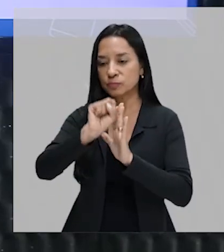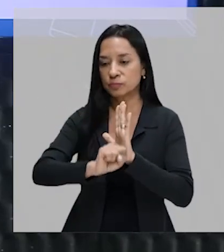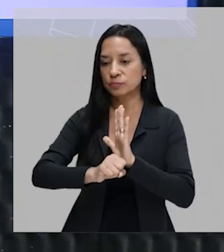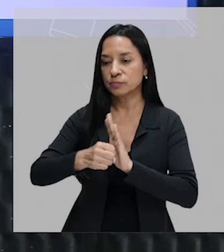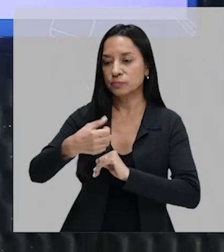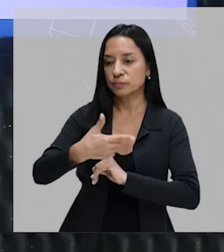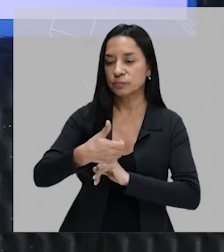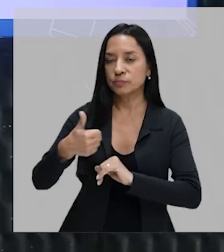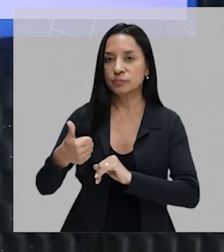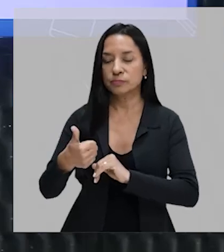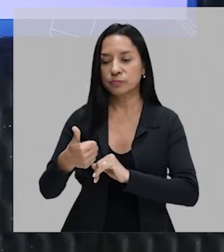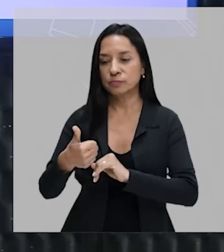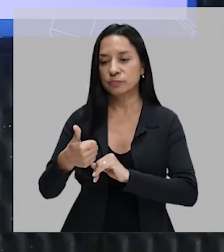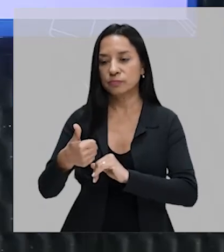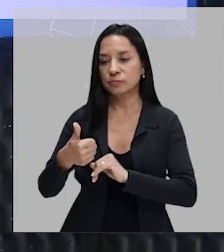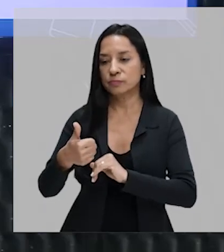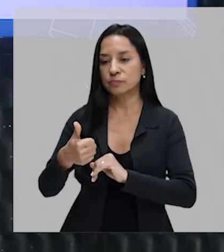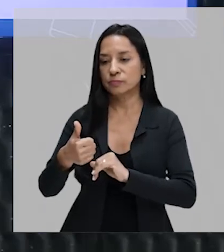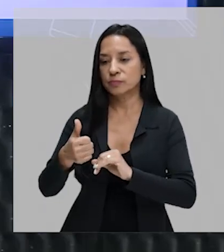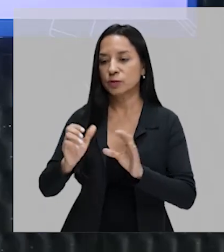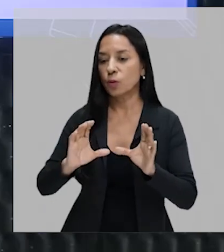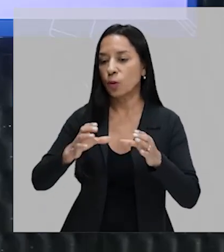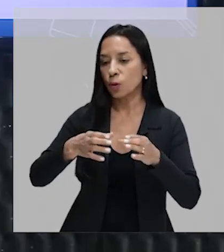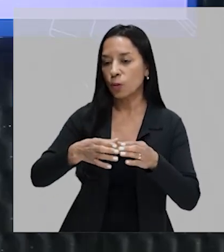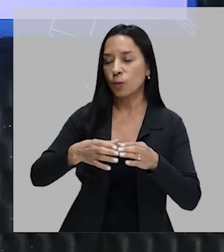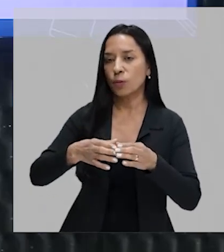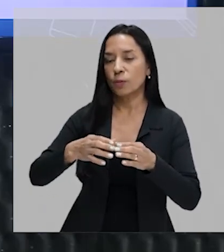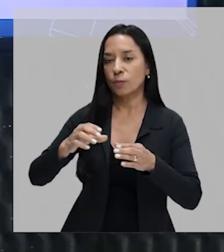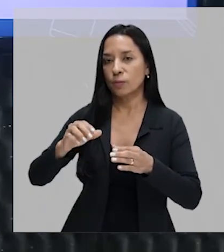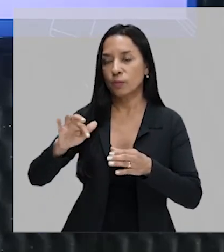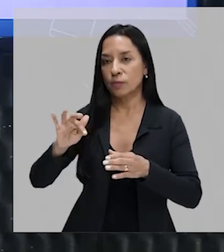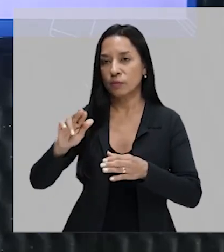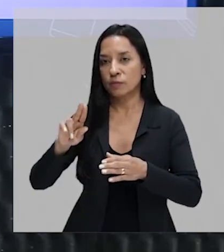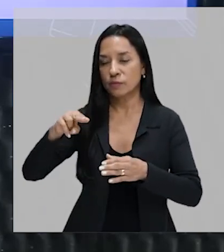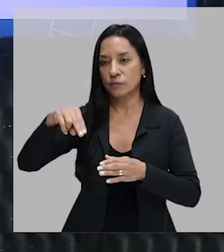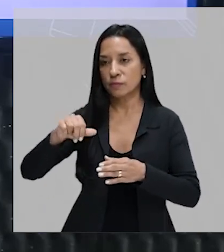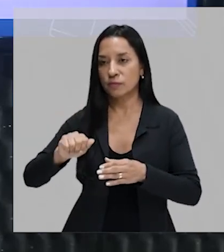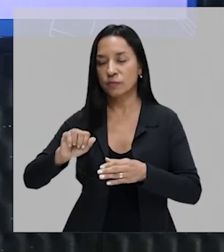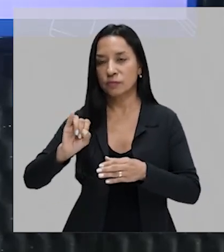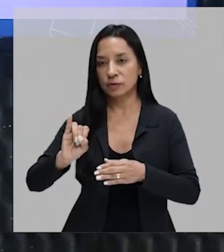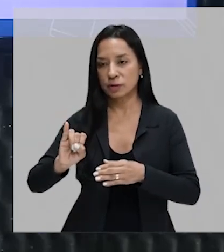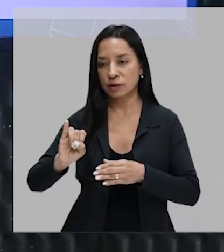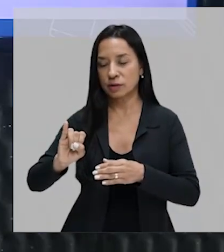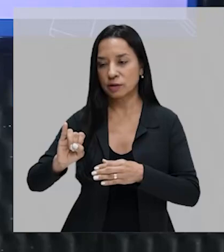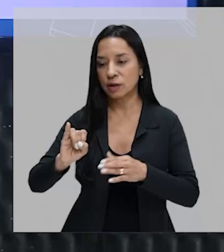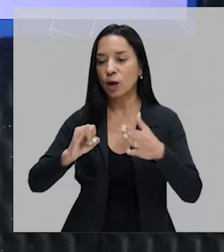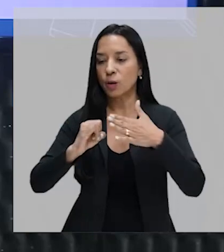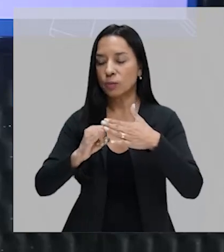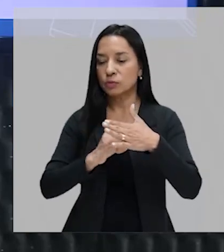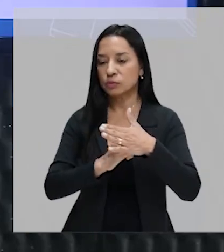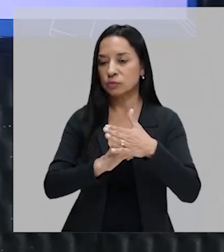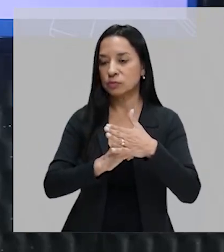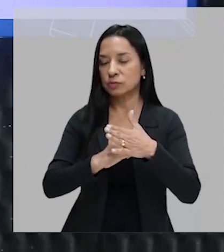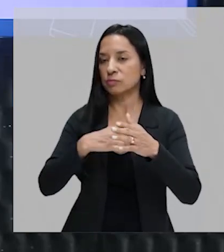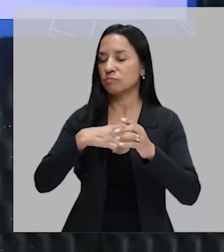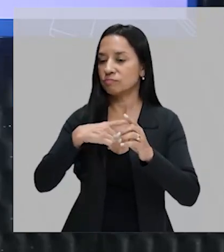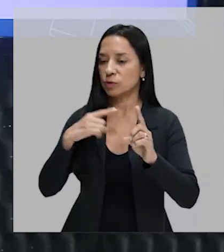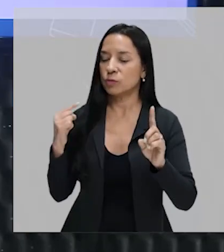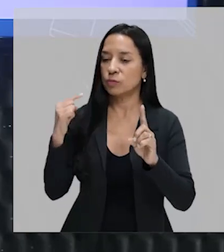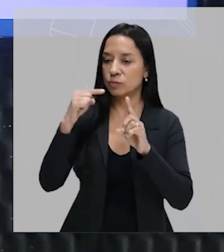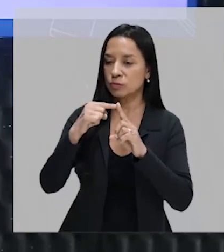XXI, a FUNAI, que é uma instituição que está aí com o objetivo de